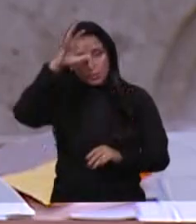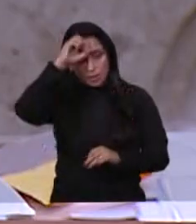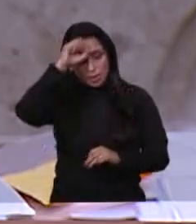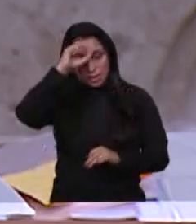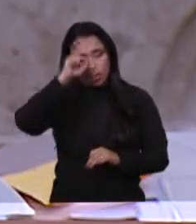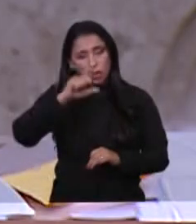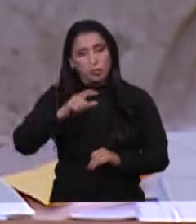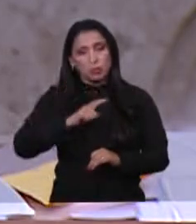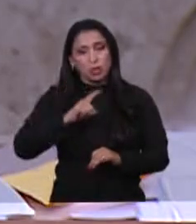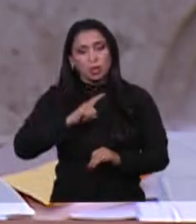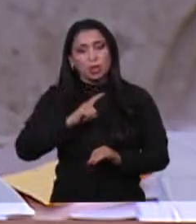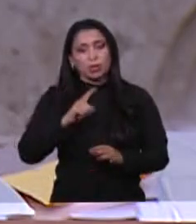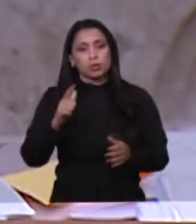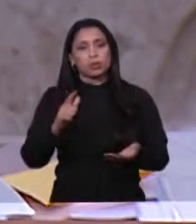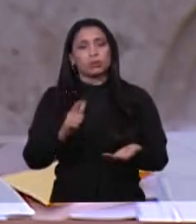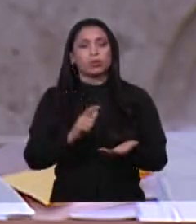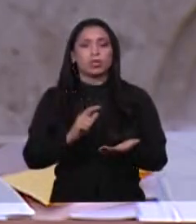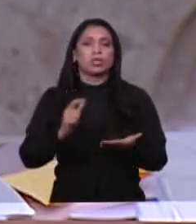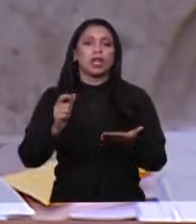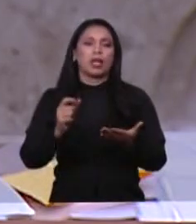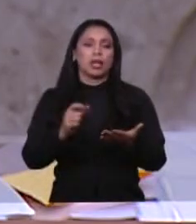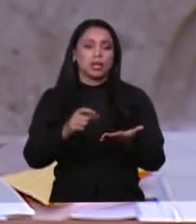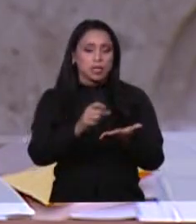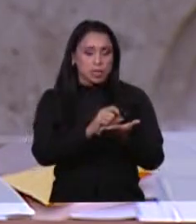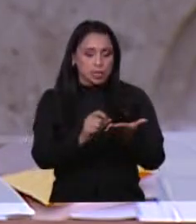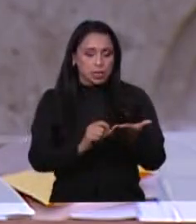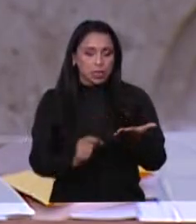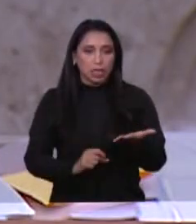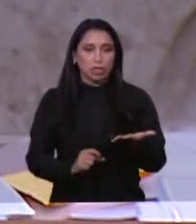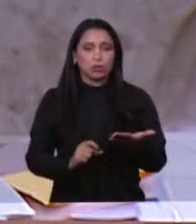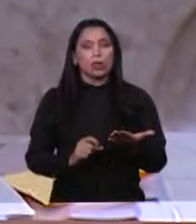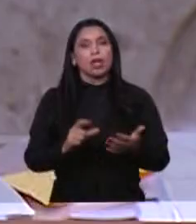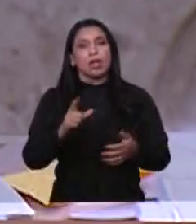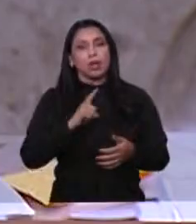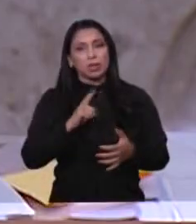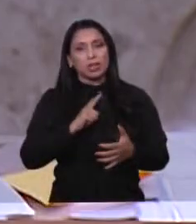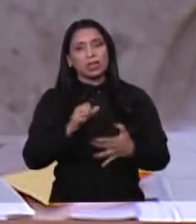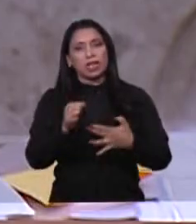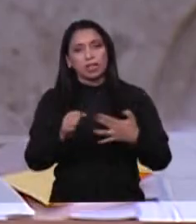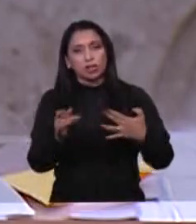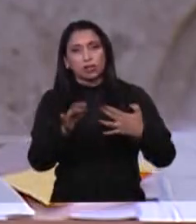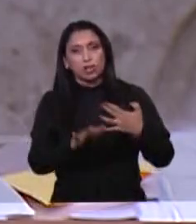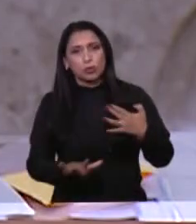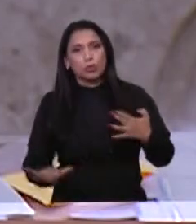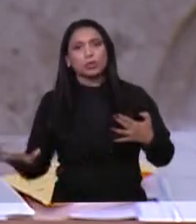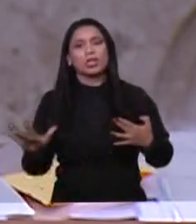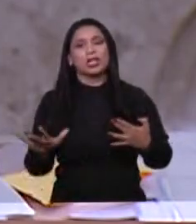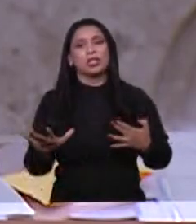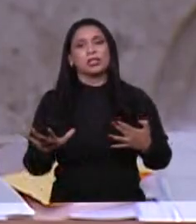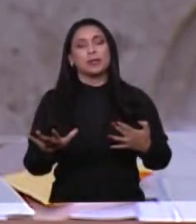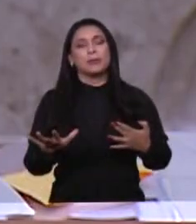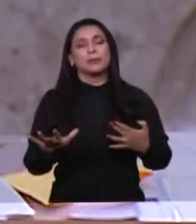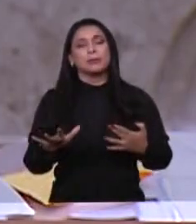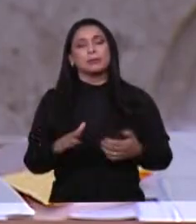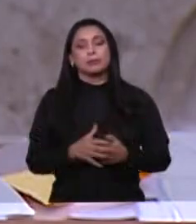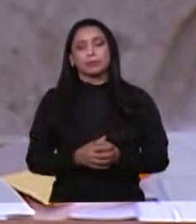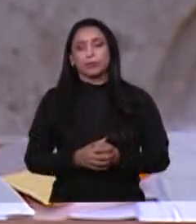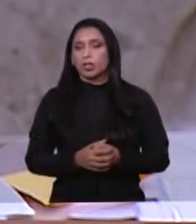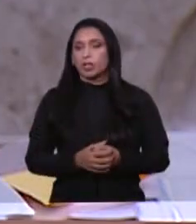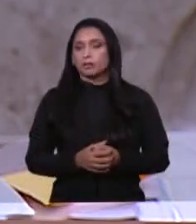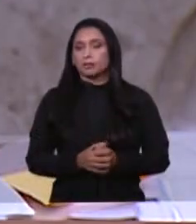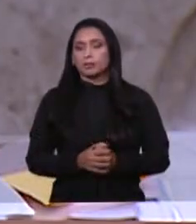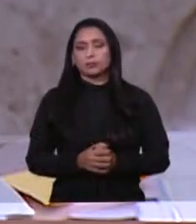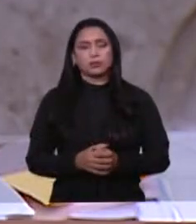doutrina. Essa é a lição que se reflete na jurisprudência. Não se pode desconhecer nem